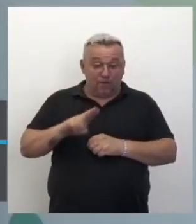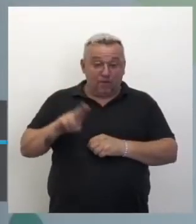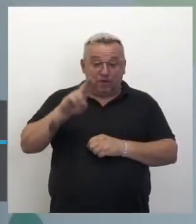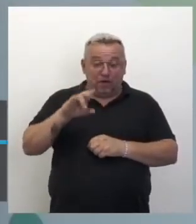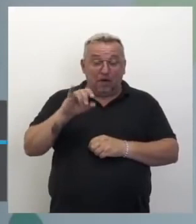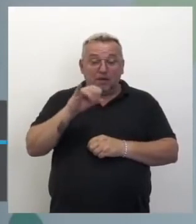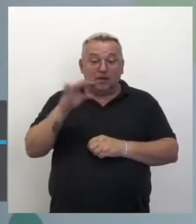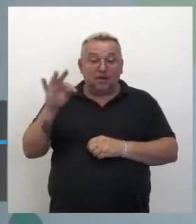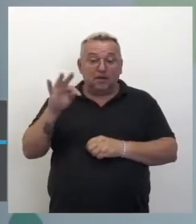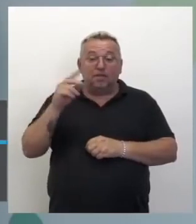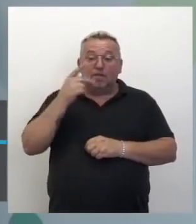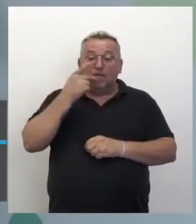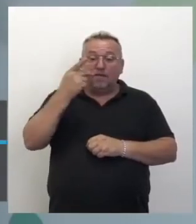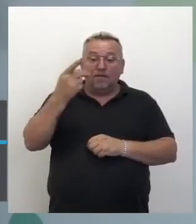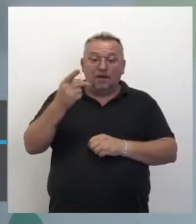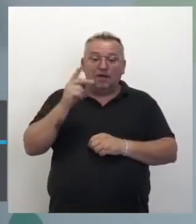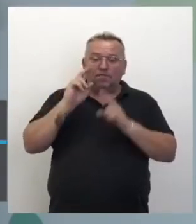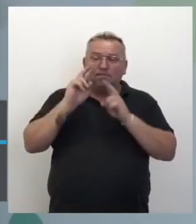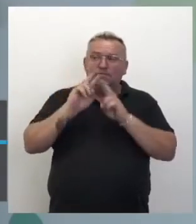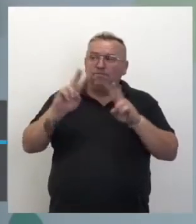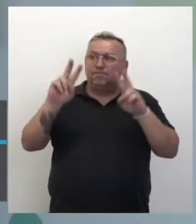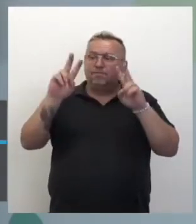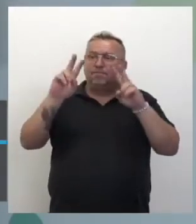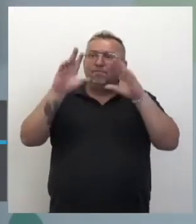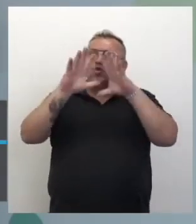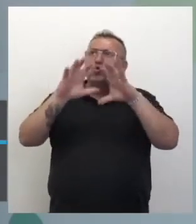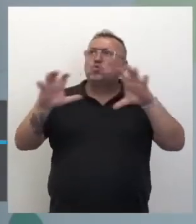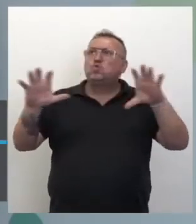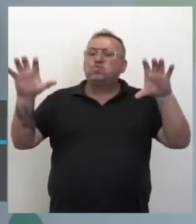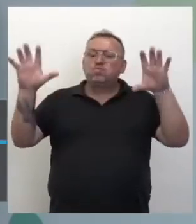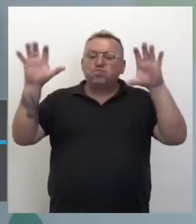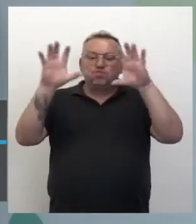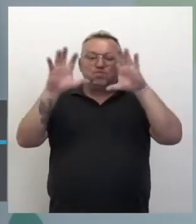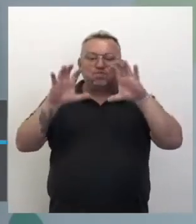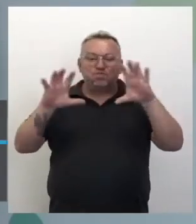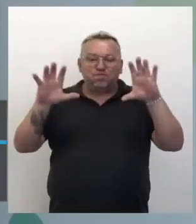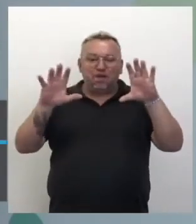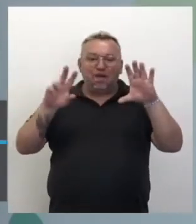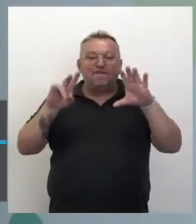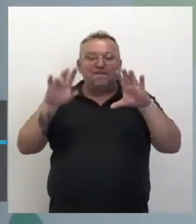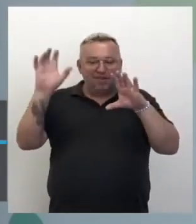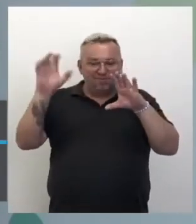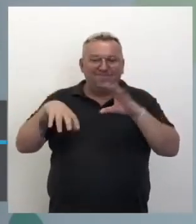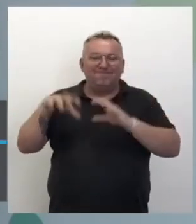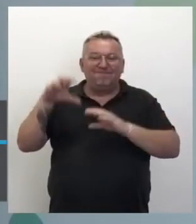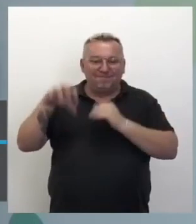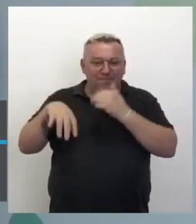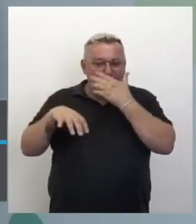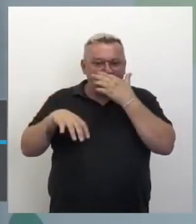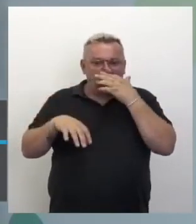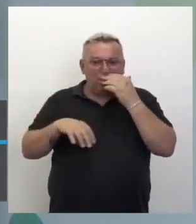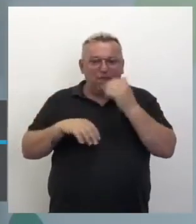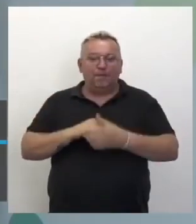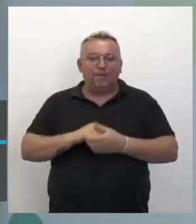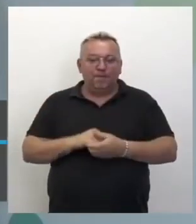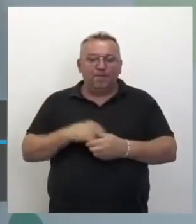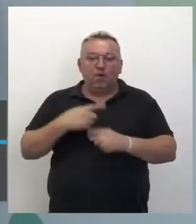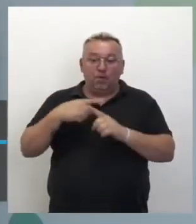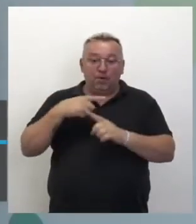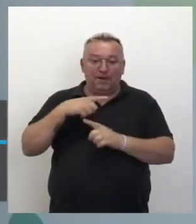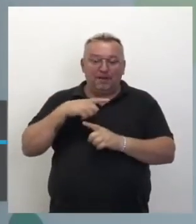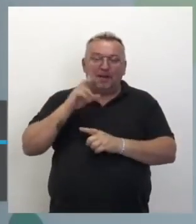para você falar, se você ver nuvens no céu, né? Então você vai falar it's going to rain, porque você